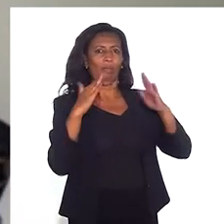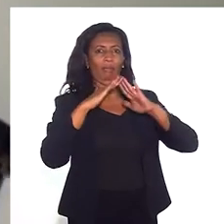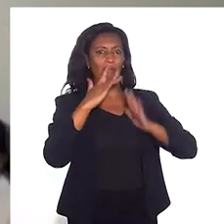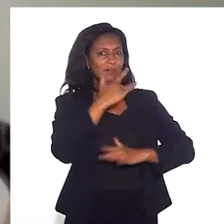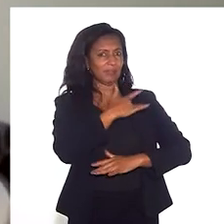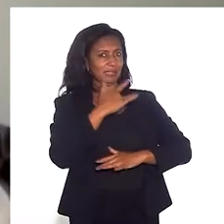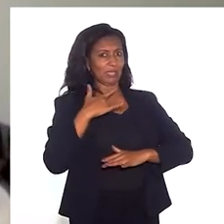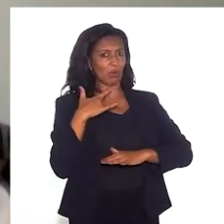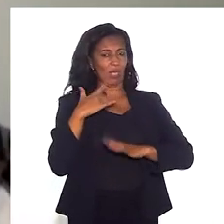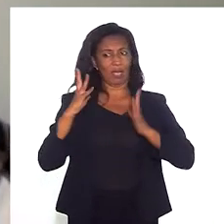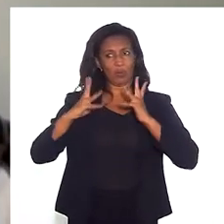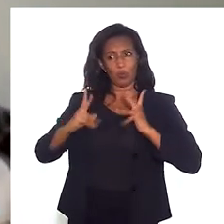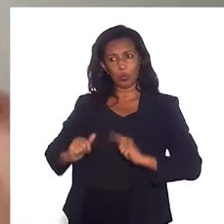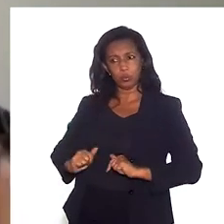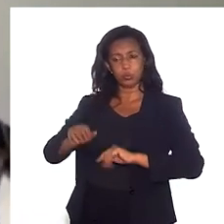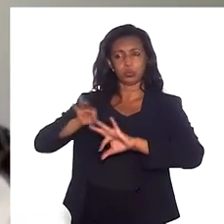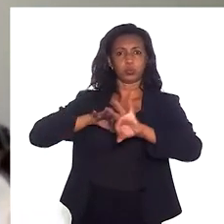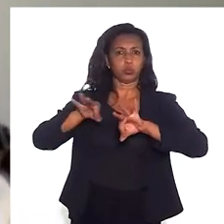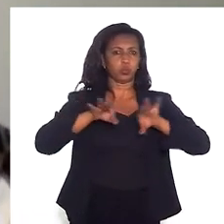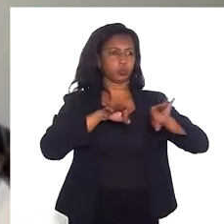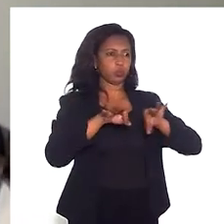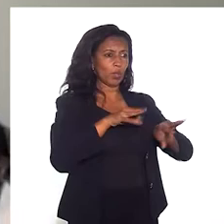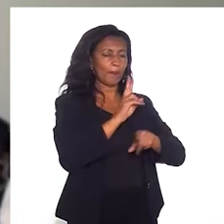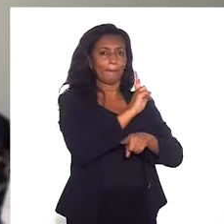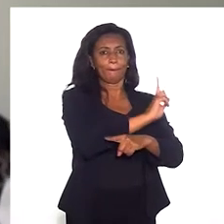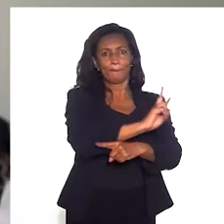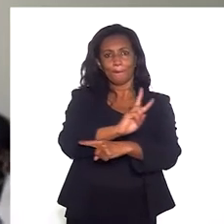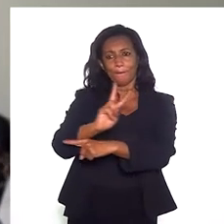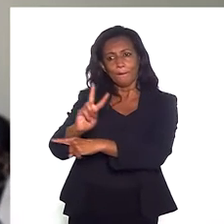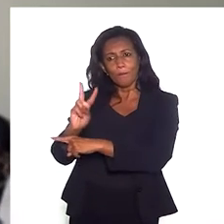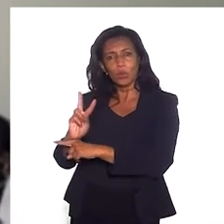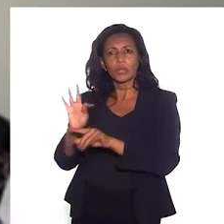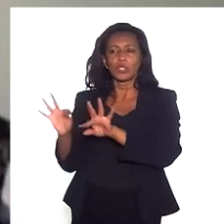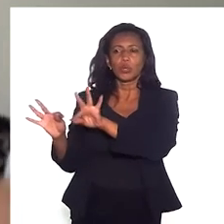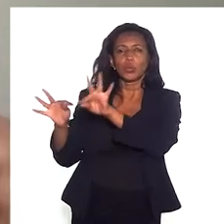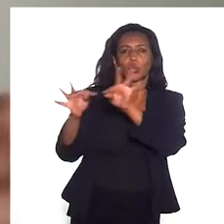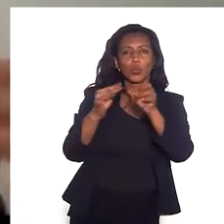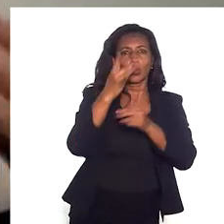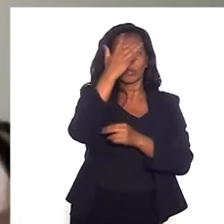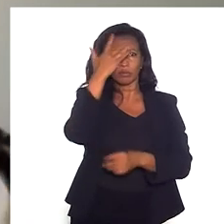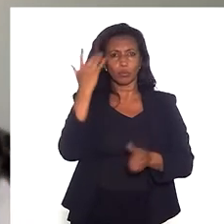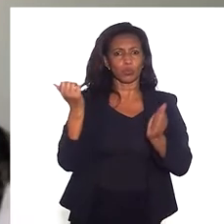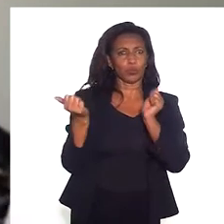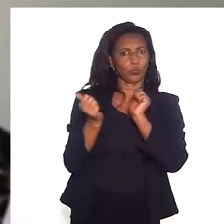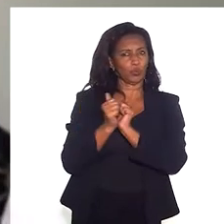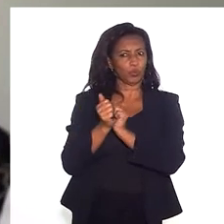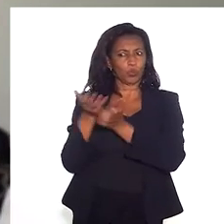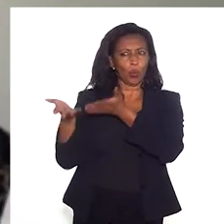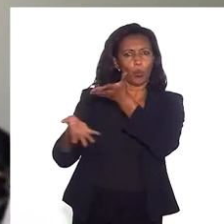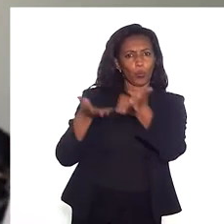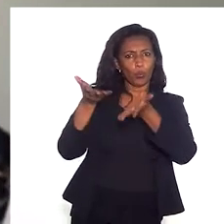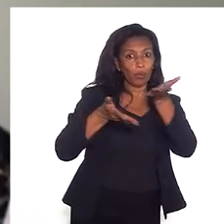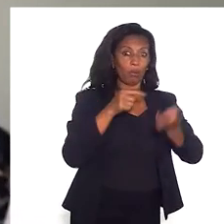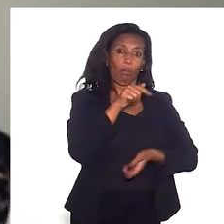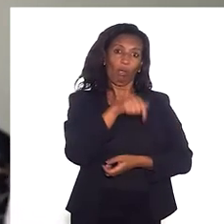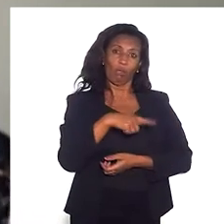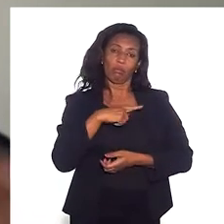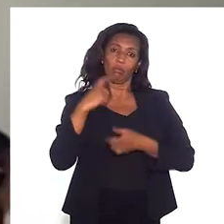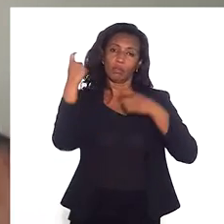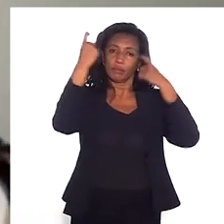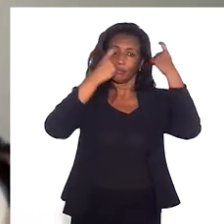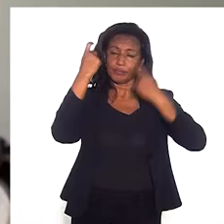ambiente doméstico saudável, uma casa saudável, zelar pelo bem-estar de todo mundo que está vivendo ali, ter